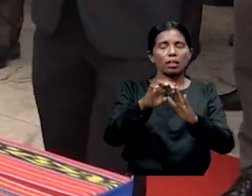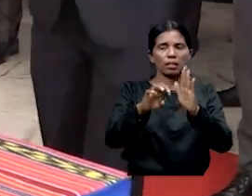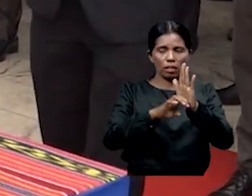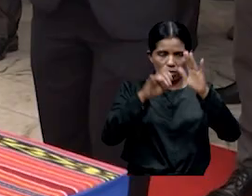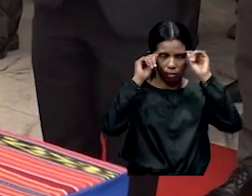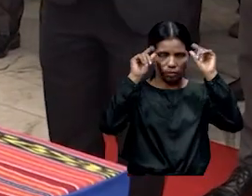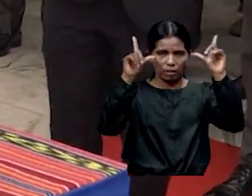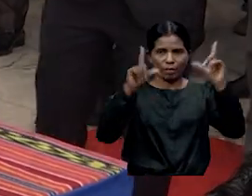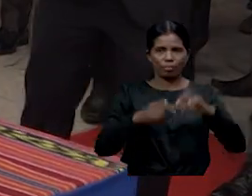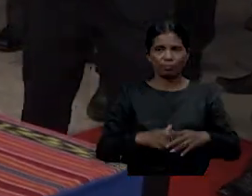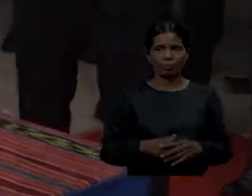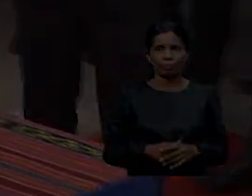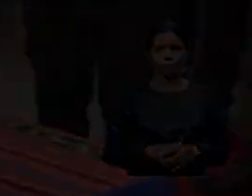agradecimentos bem vindo esse - g-man